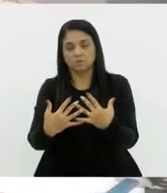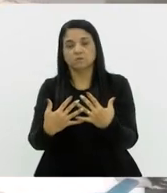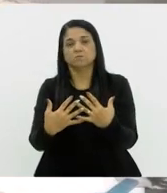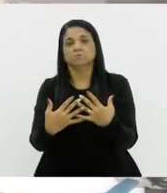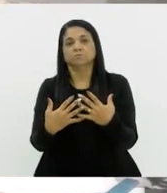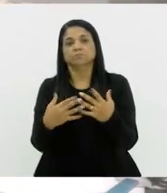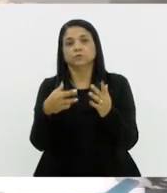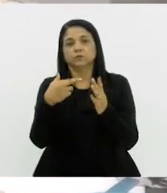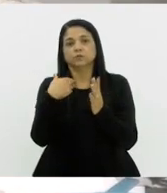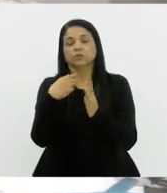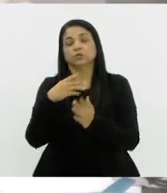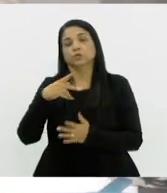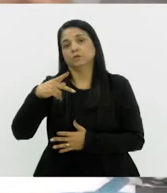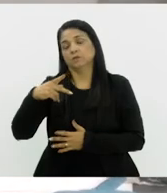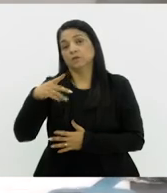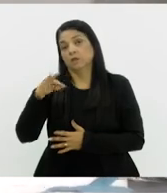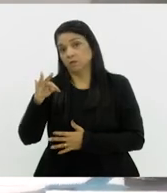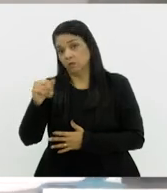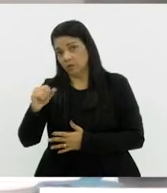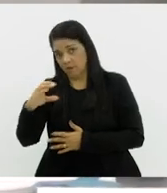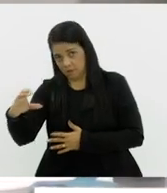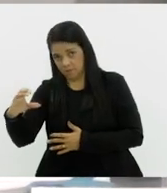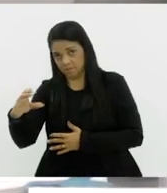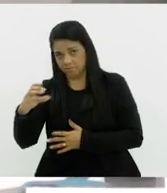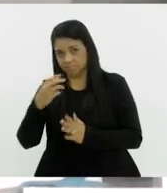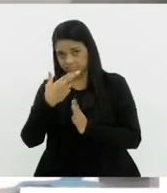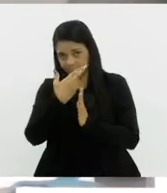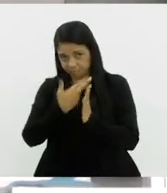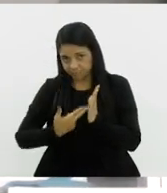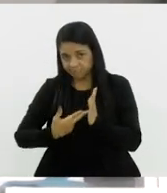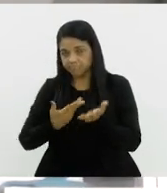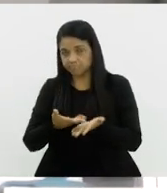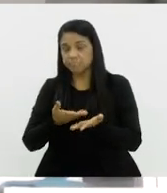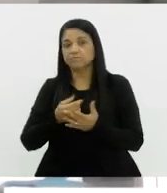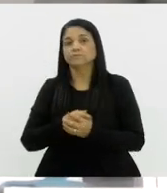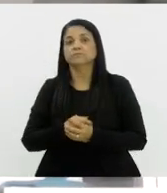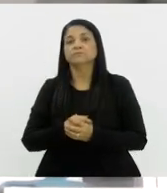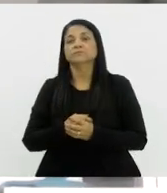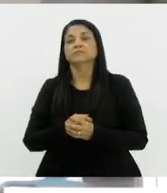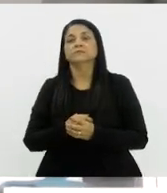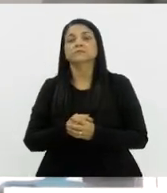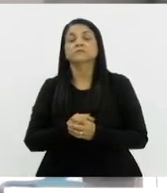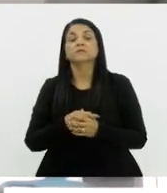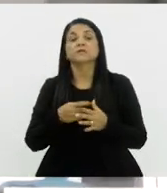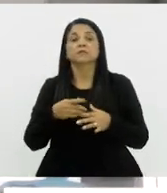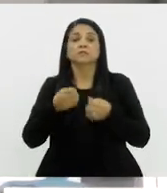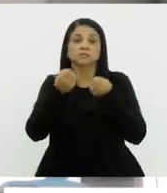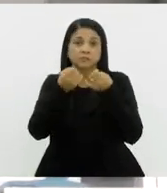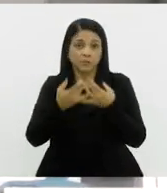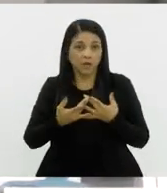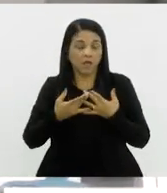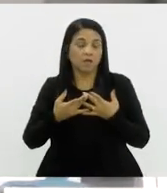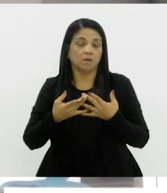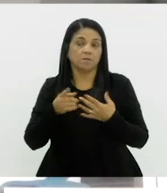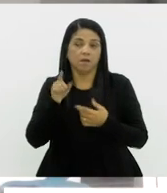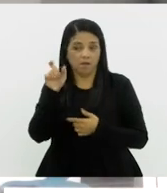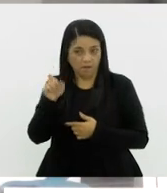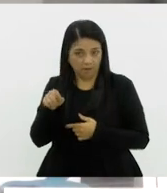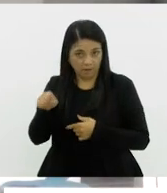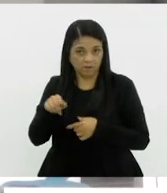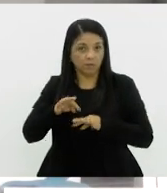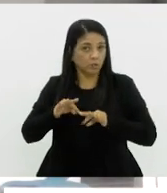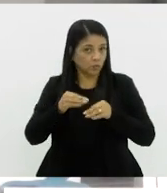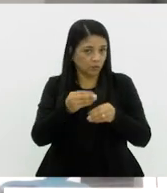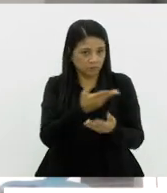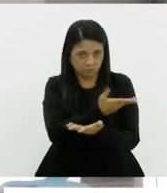formulação do TAC. E também explicamos a ele, e também vale para todos os demais, que, como toda